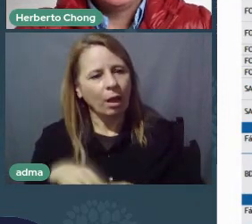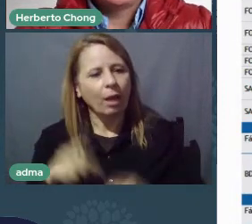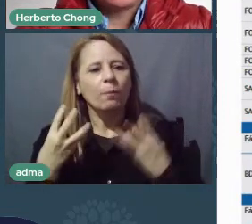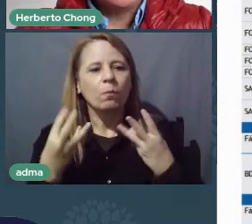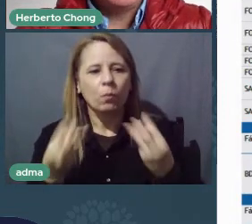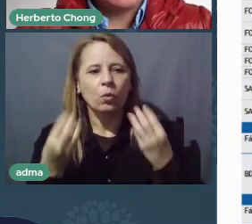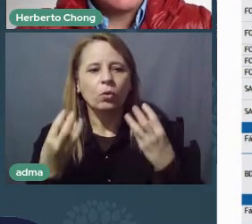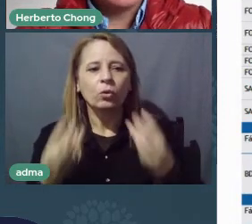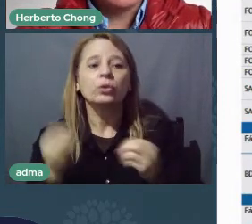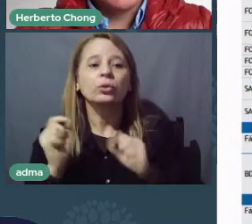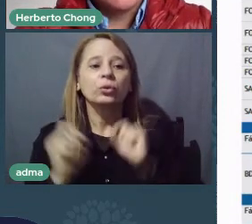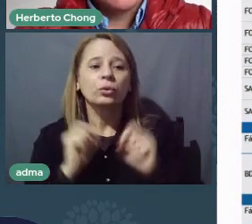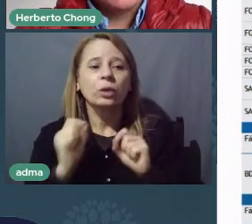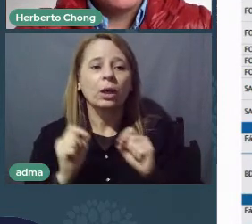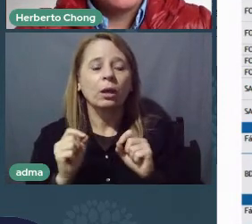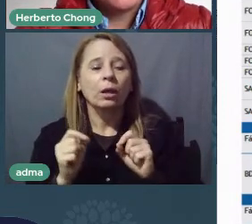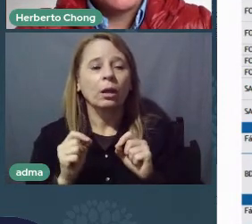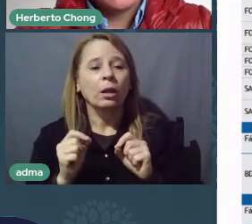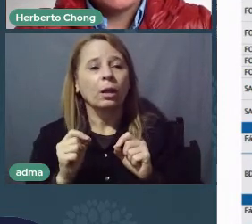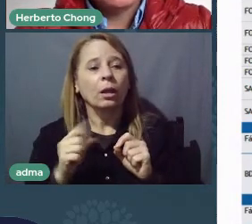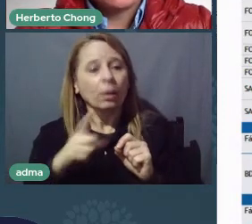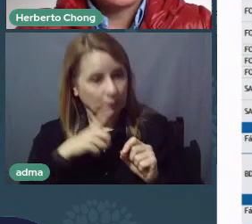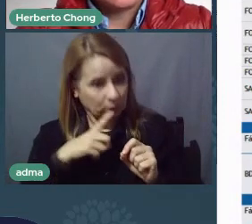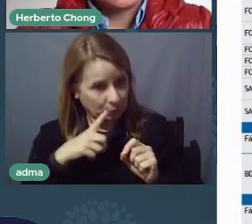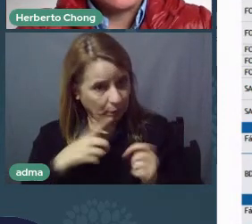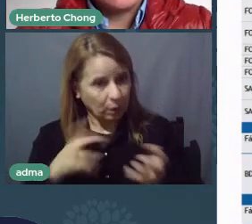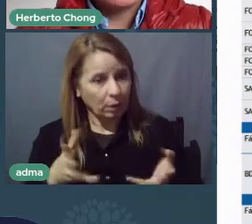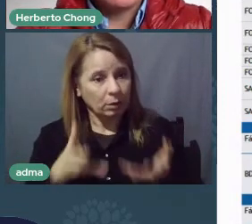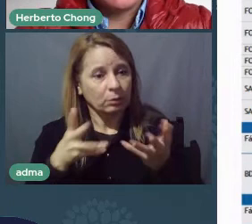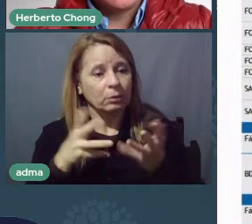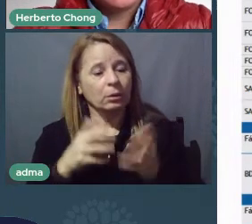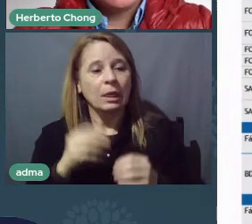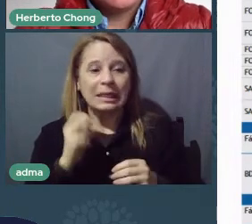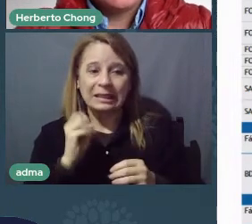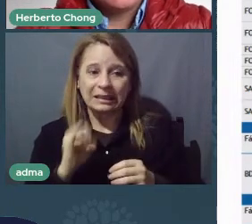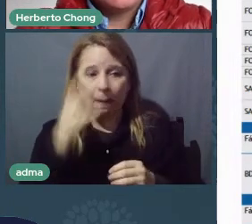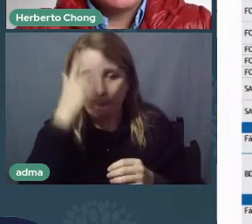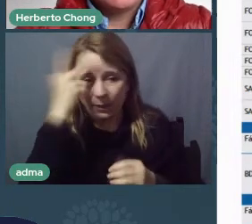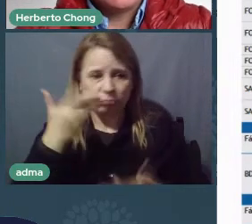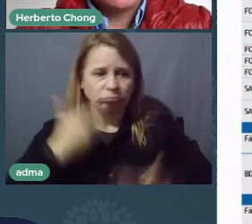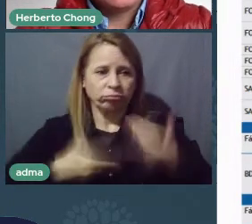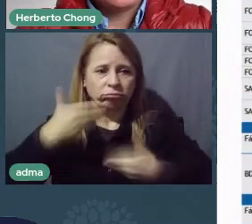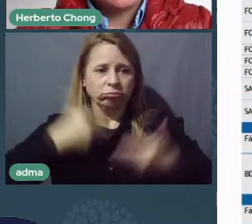bastante incentivado. E hoje a gente não tratar a asma